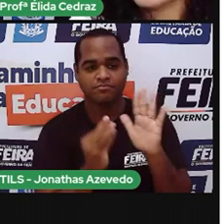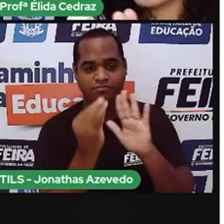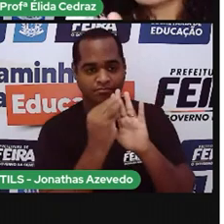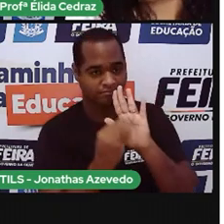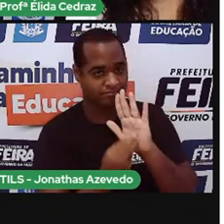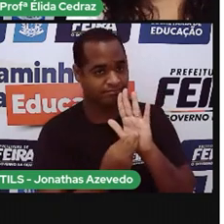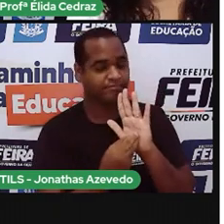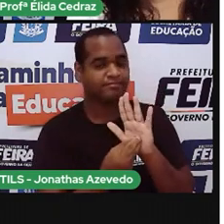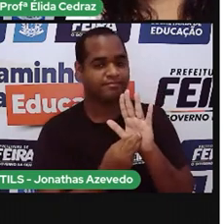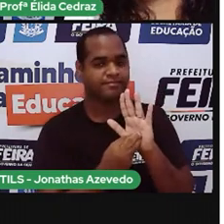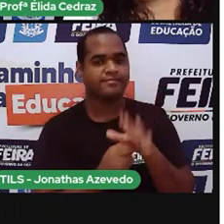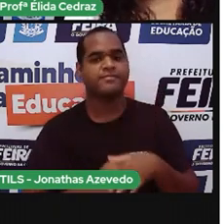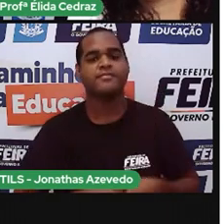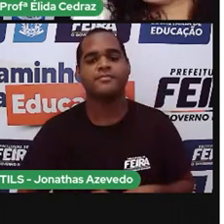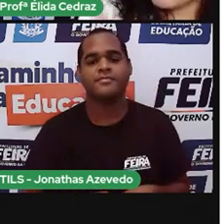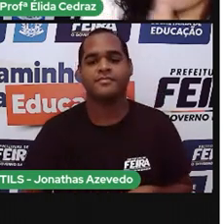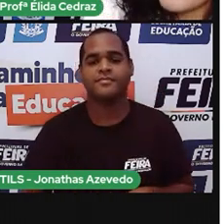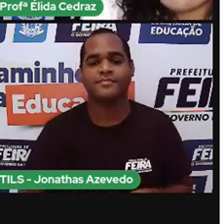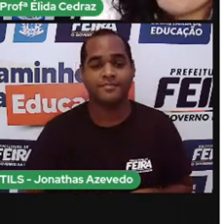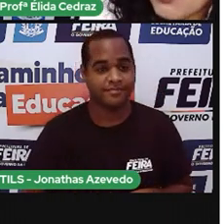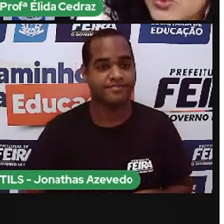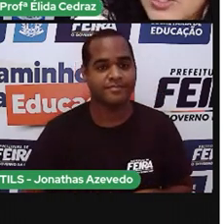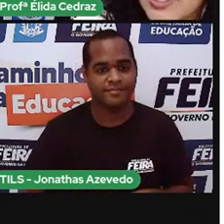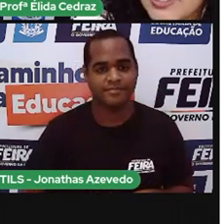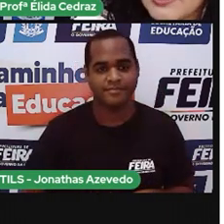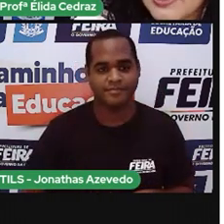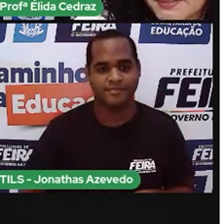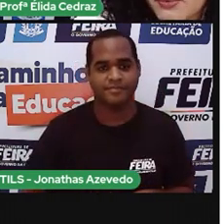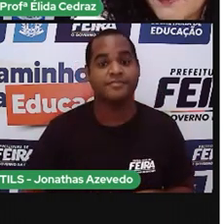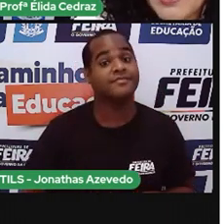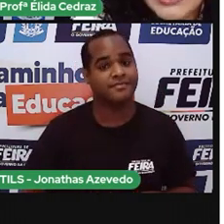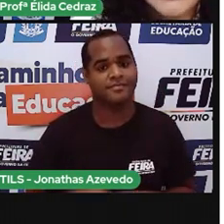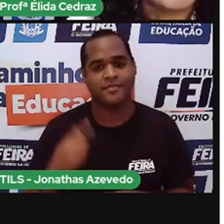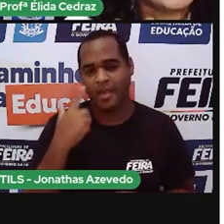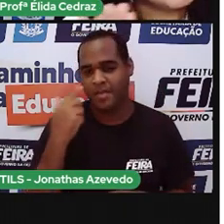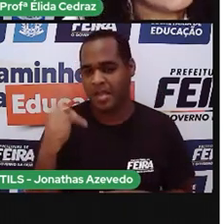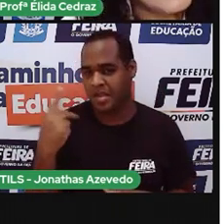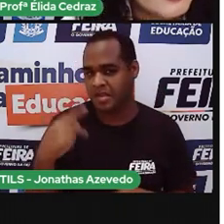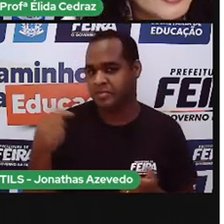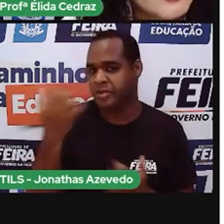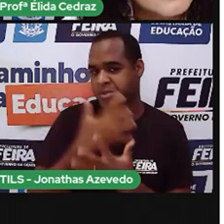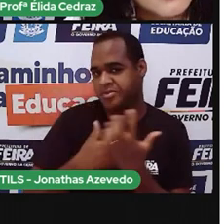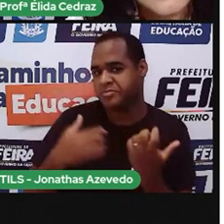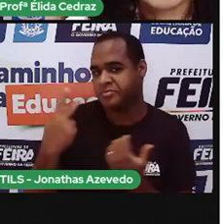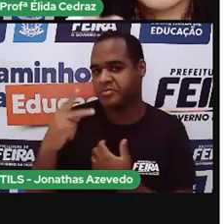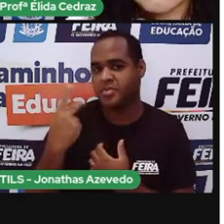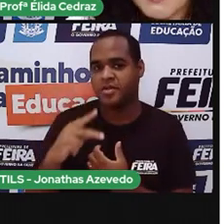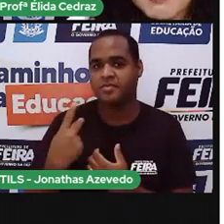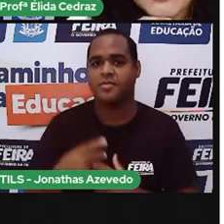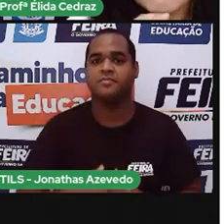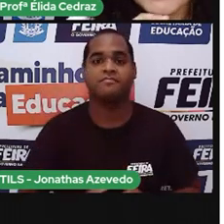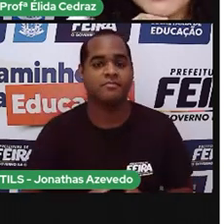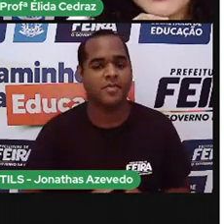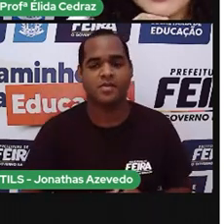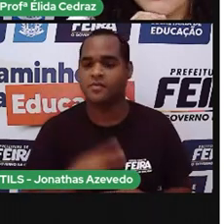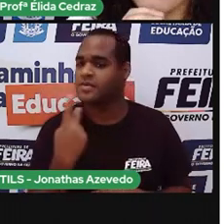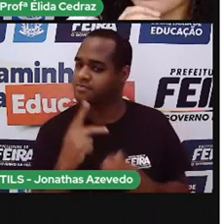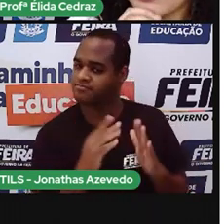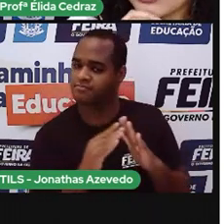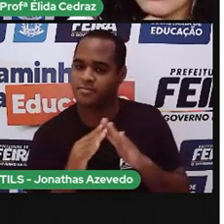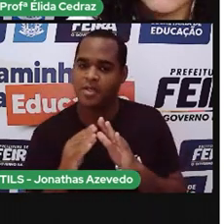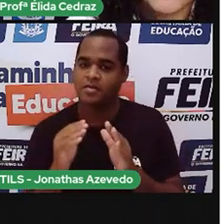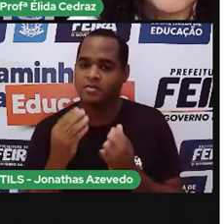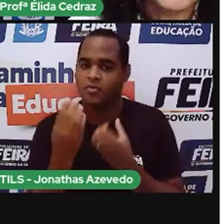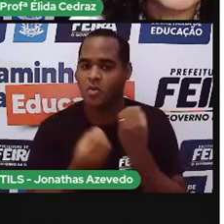uma lista com os nomes dos instrumentos que estão na música, tá bom? Mas em casa, você vai poder fazer